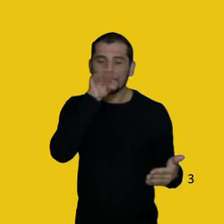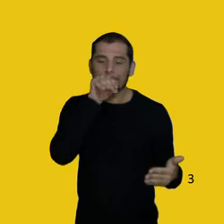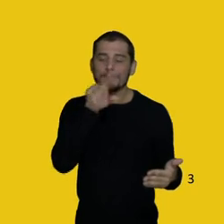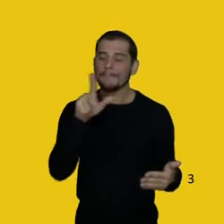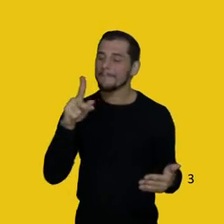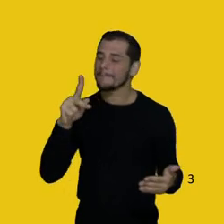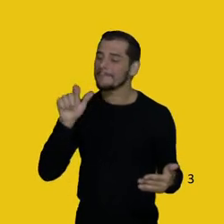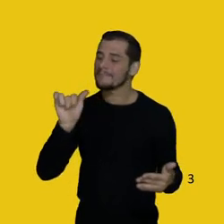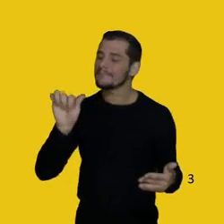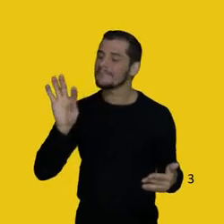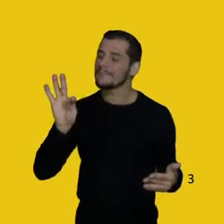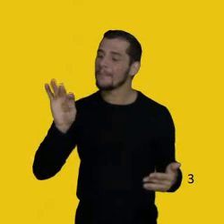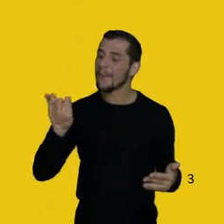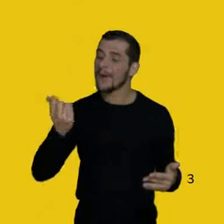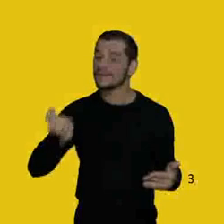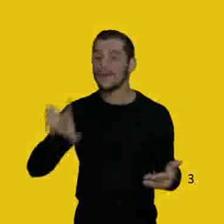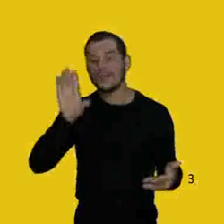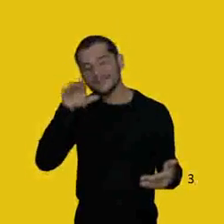obrigada